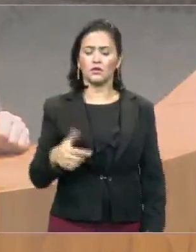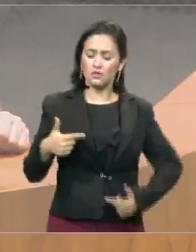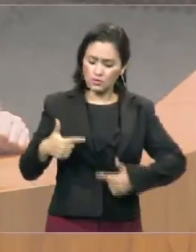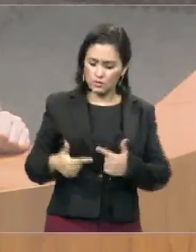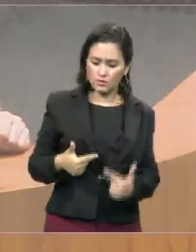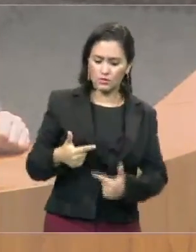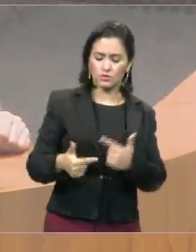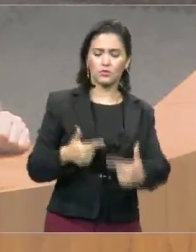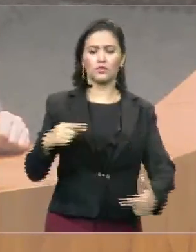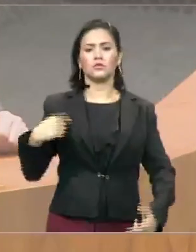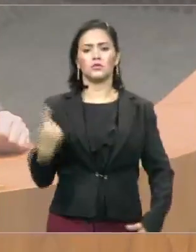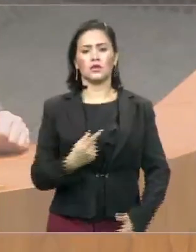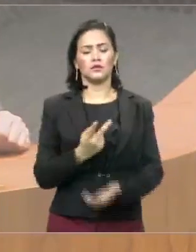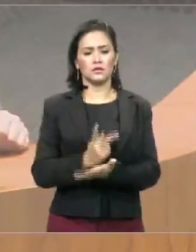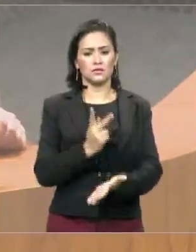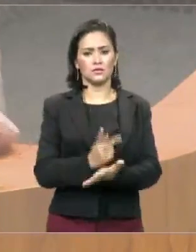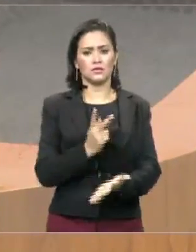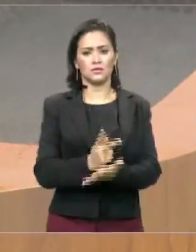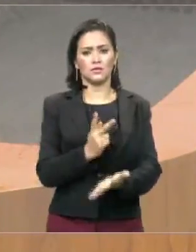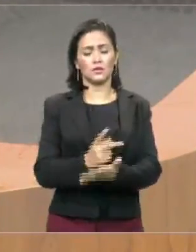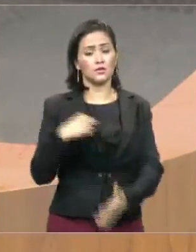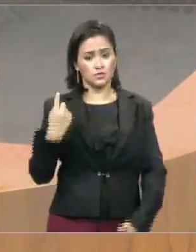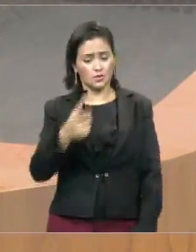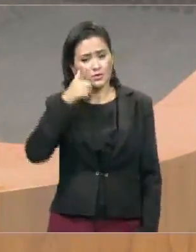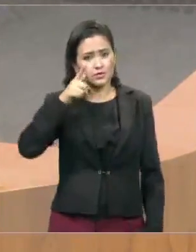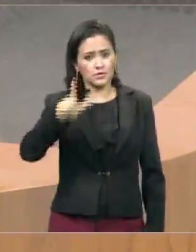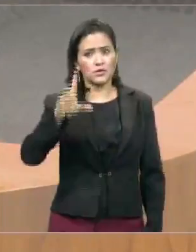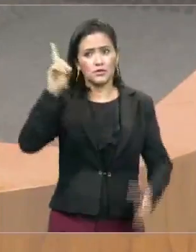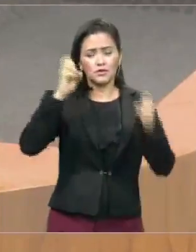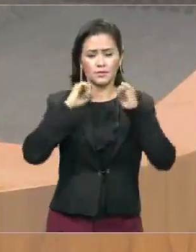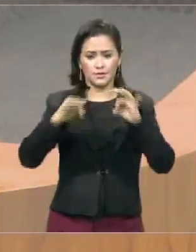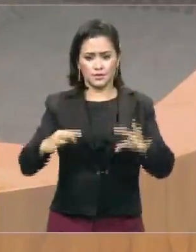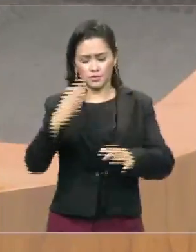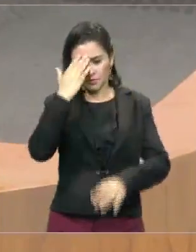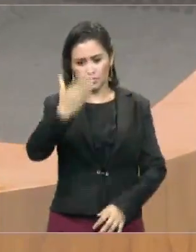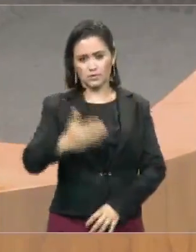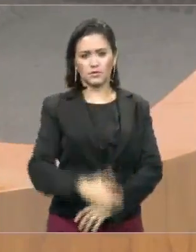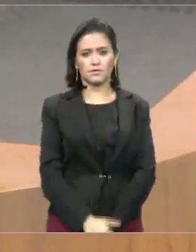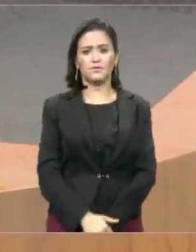para toda a vida e nós venceremos com a bênção de Deus. Muito obrigado, senhor presidente.